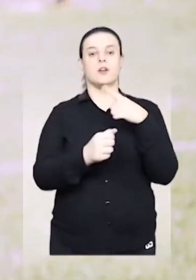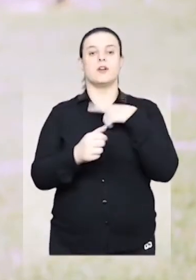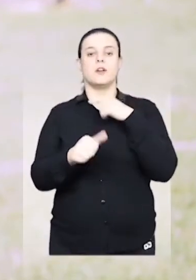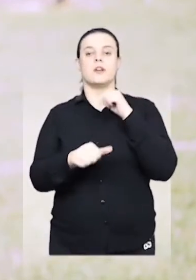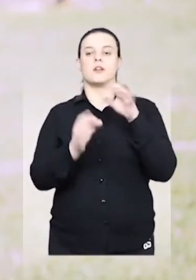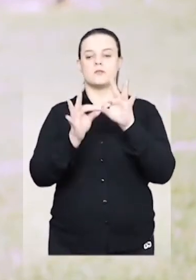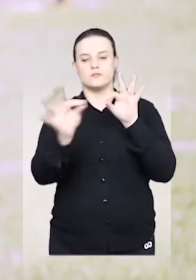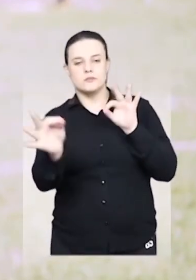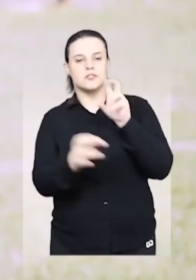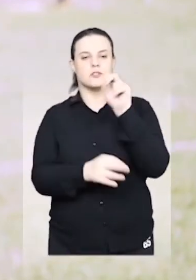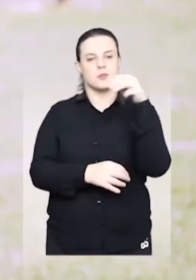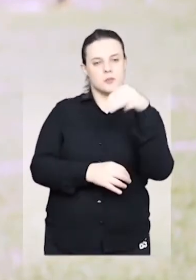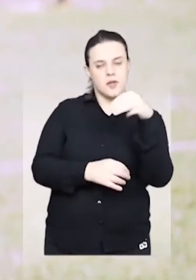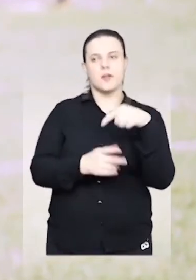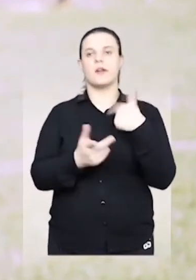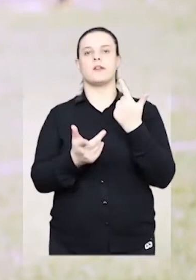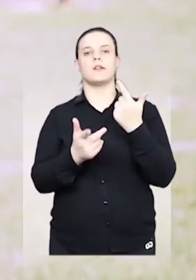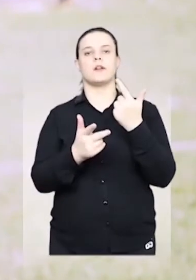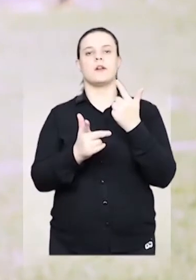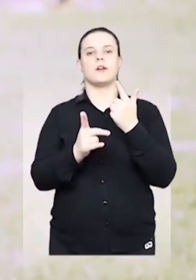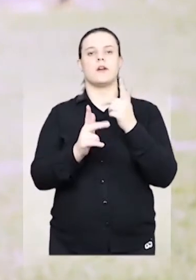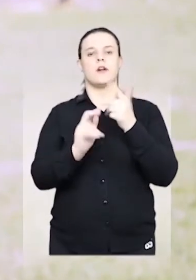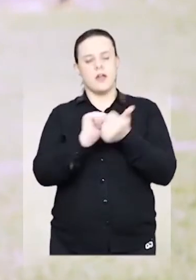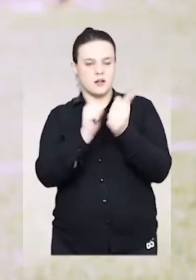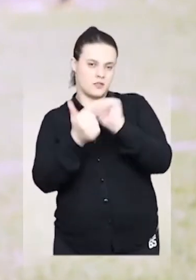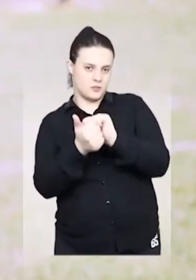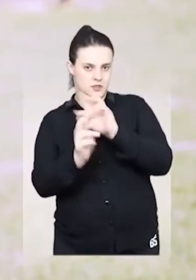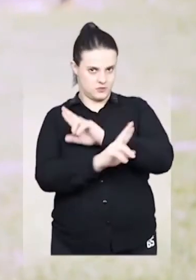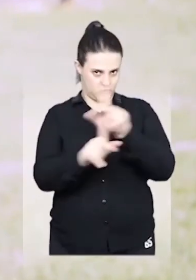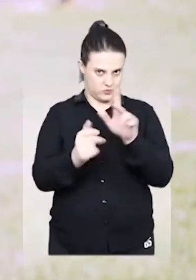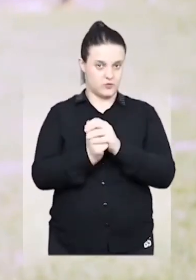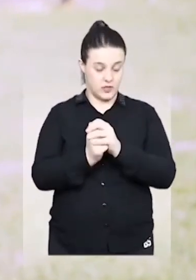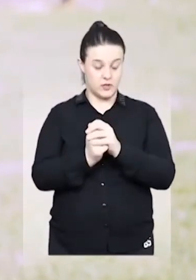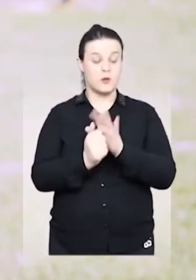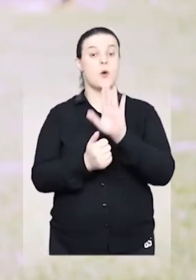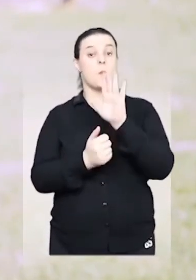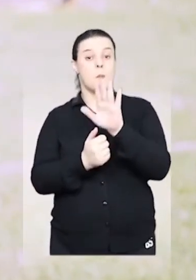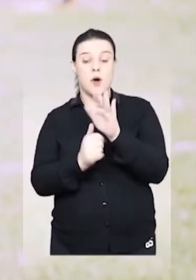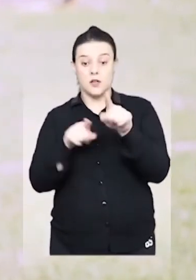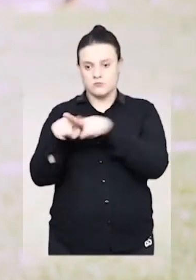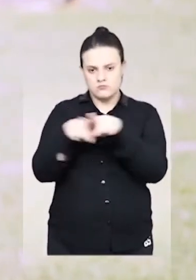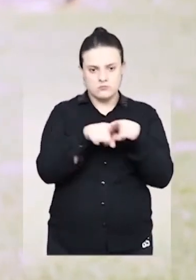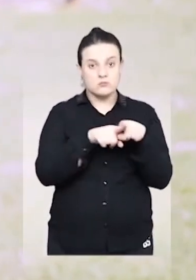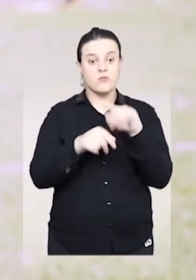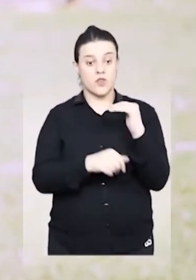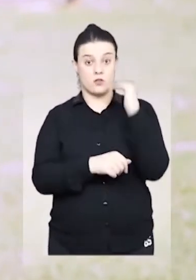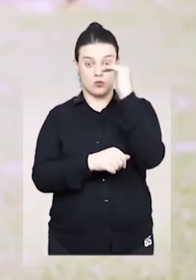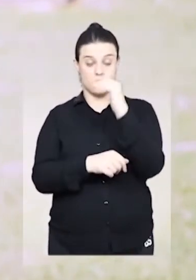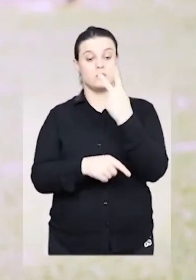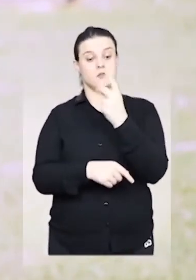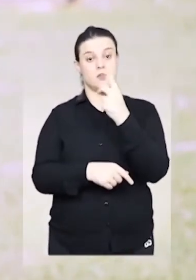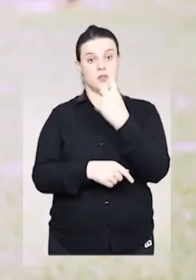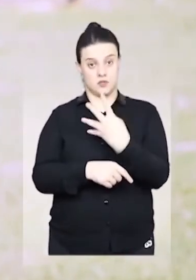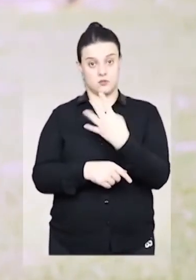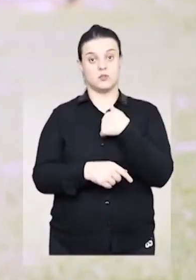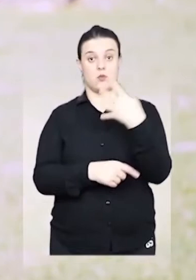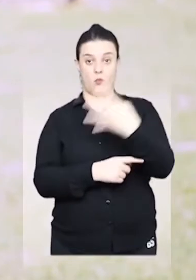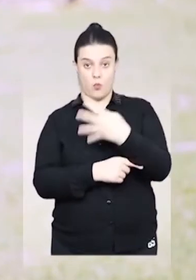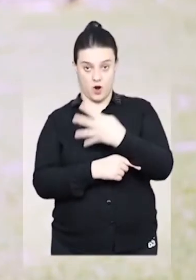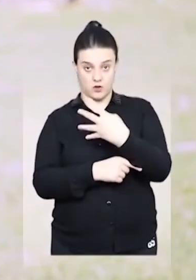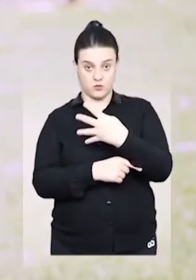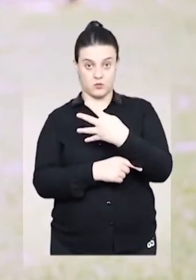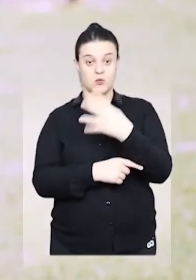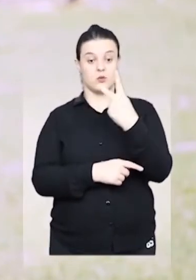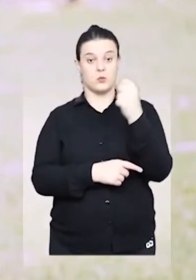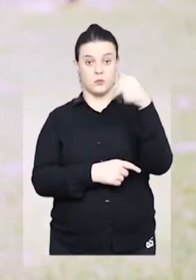tirava 50 metros, é algo um pouco mais adaptado. Mas na competição adulta, então, em 2014 eu fui 4º lugar